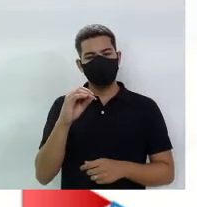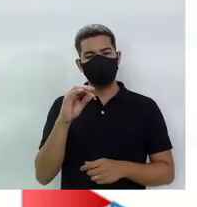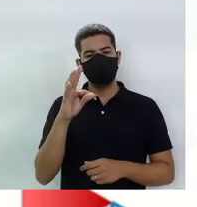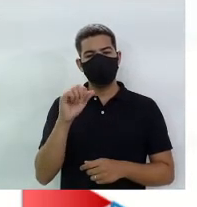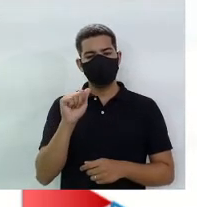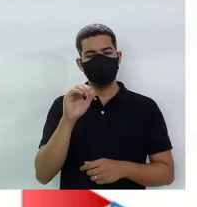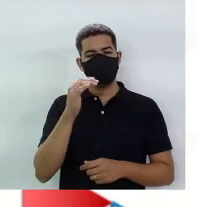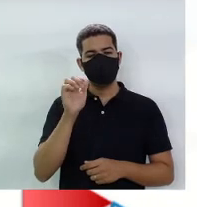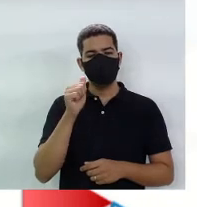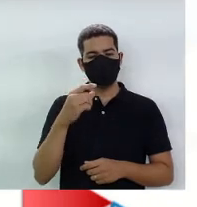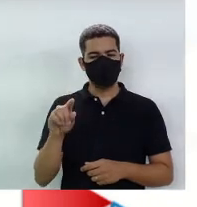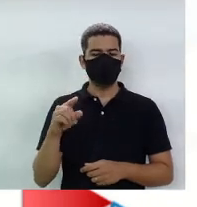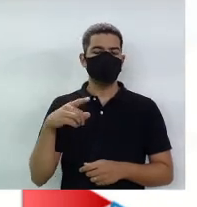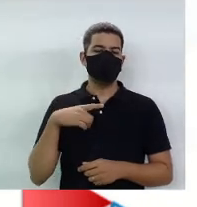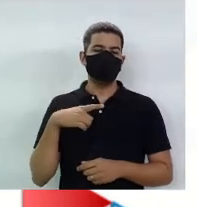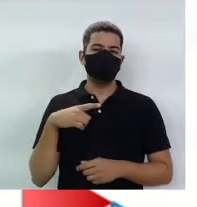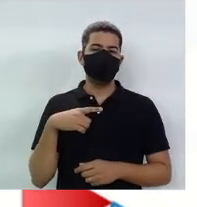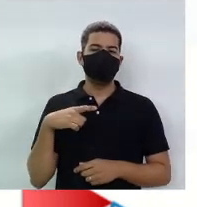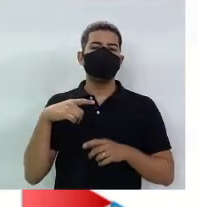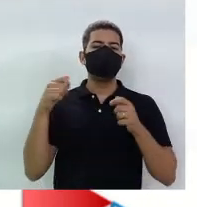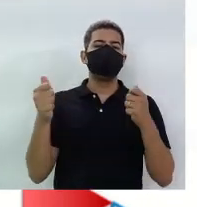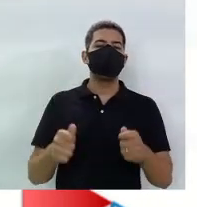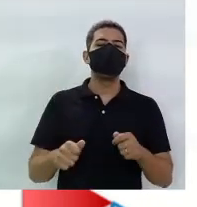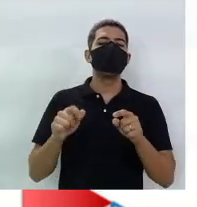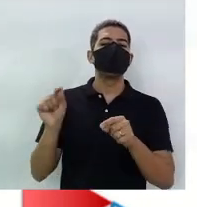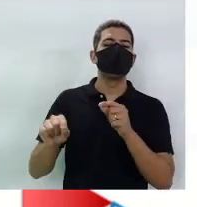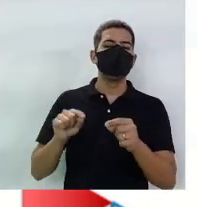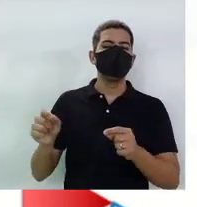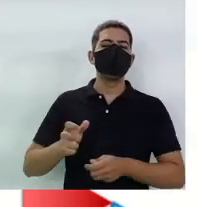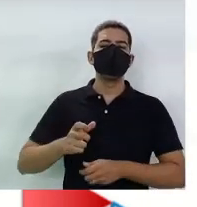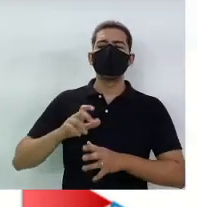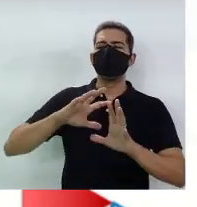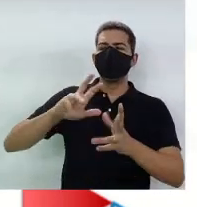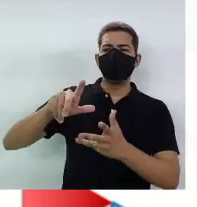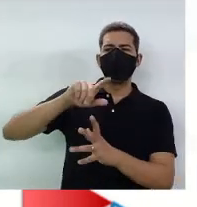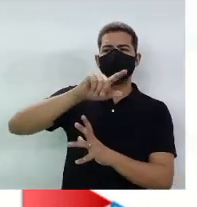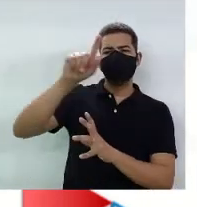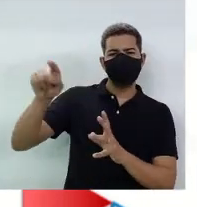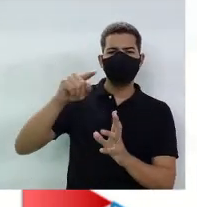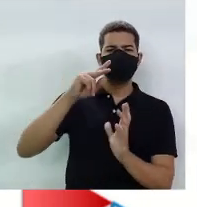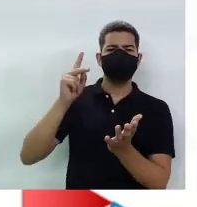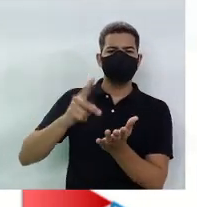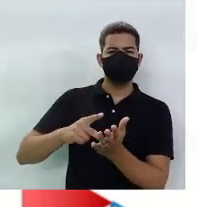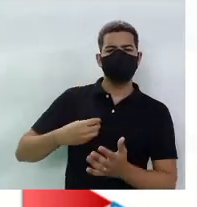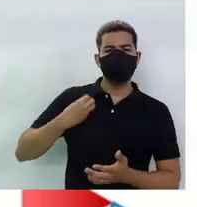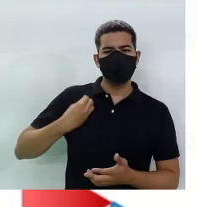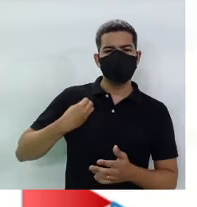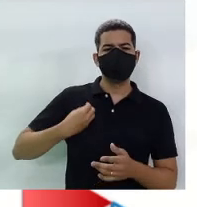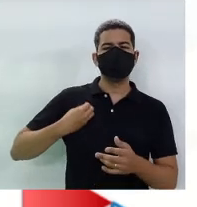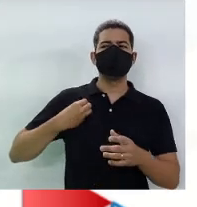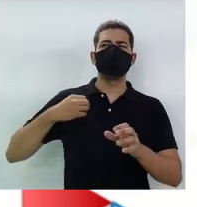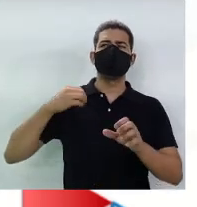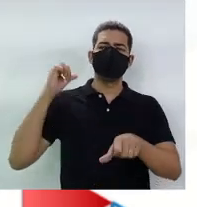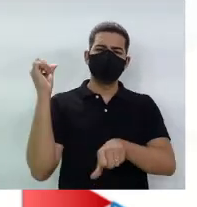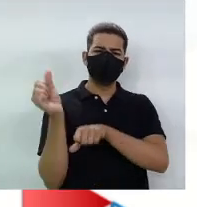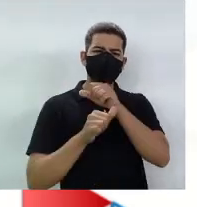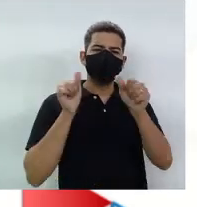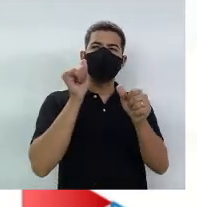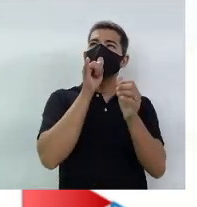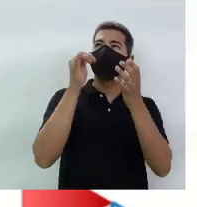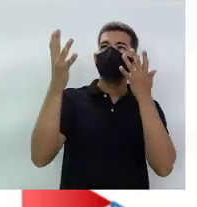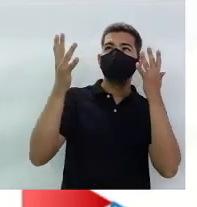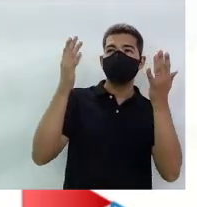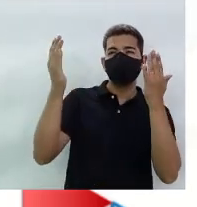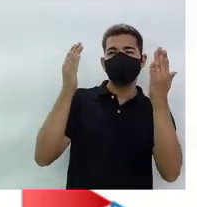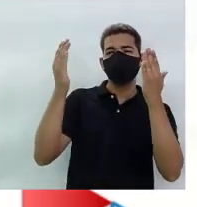uma forma de arte que recria aspectos do mundo real em mundos imaginários. Por isso, ela